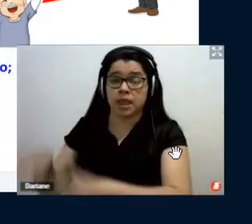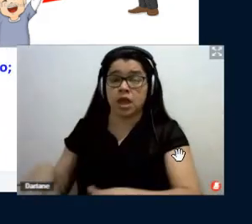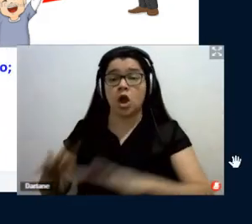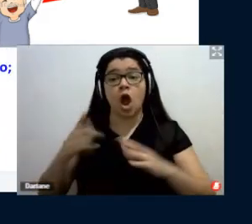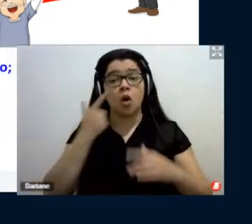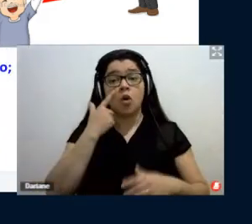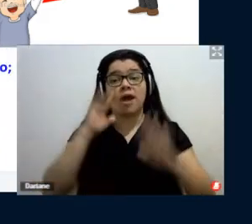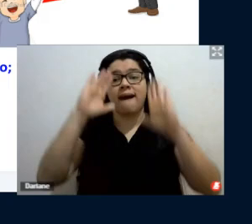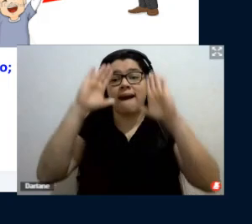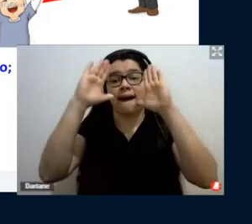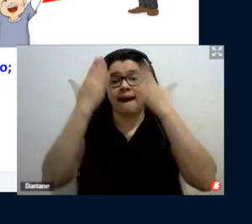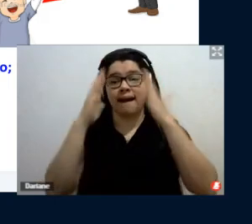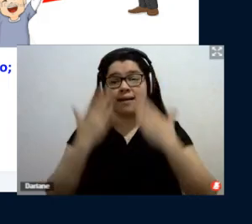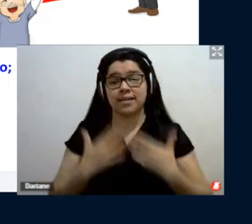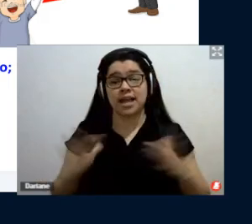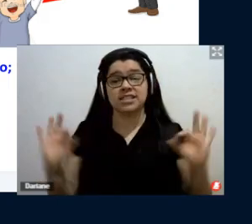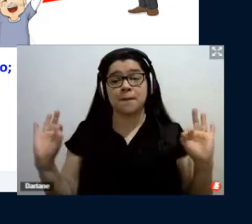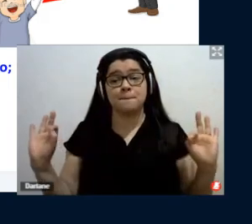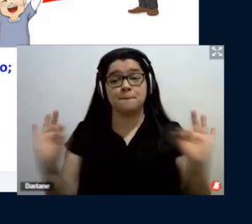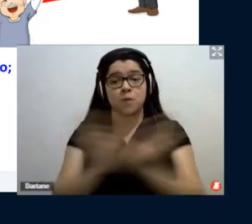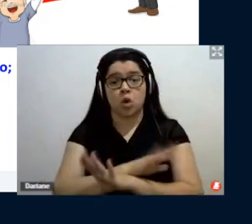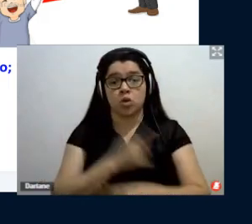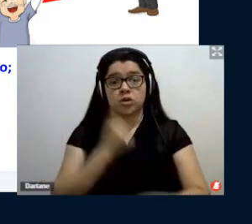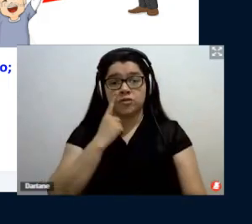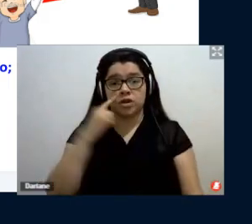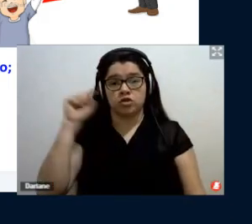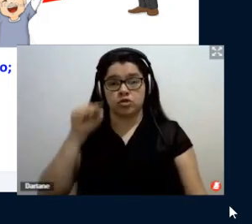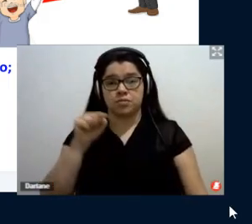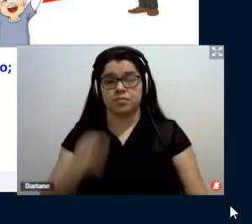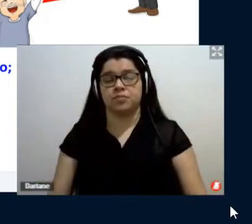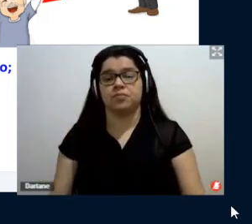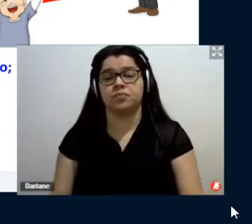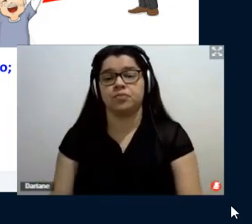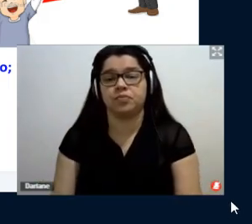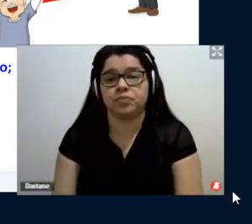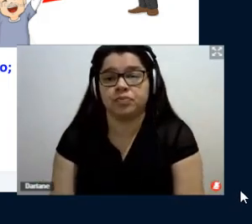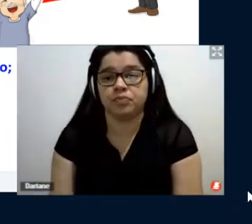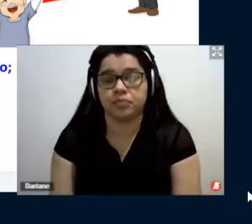feita. Olha. Vou ler para vocês.